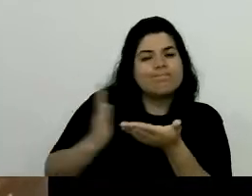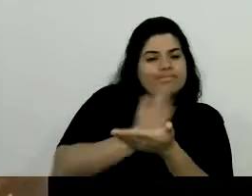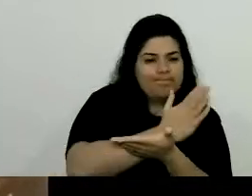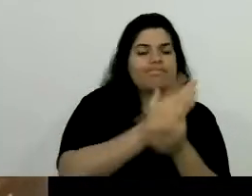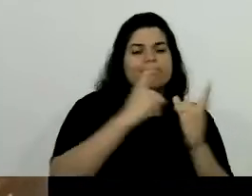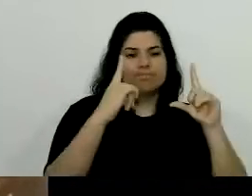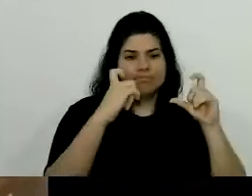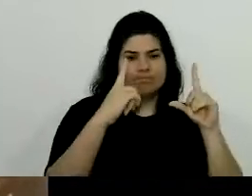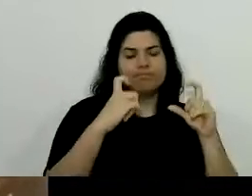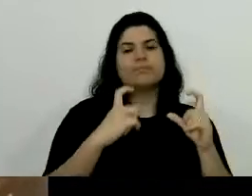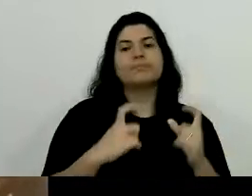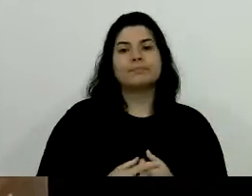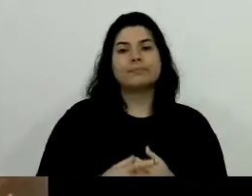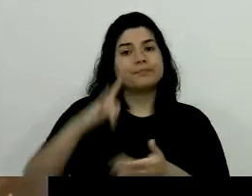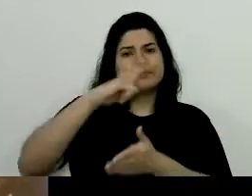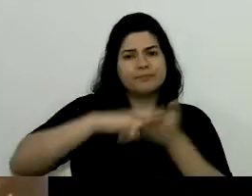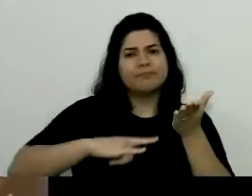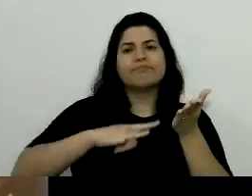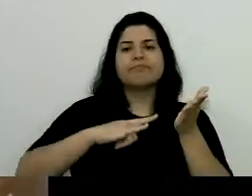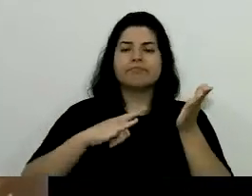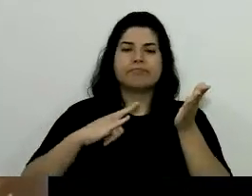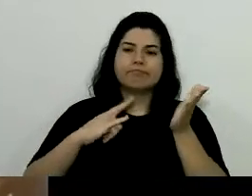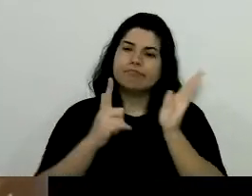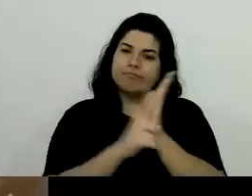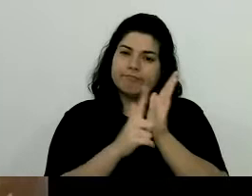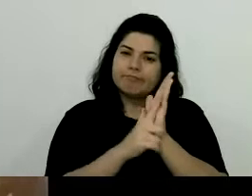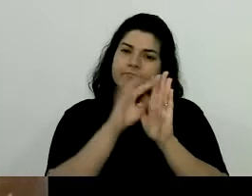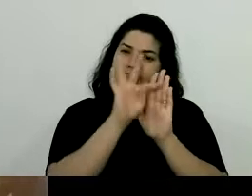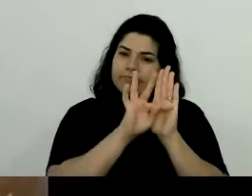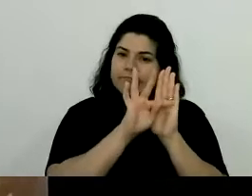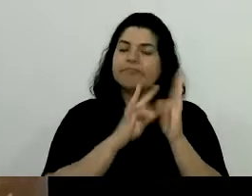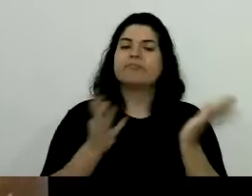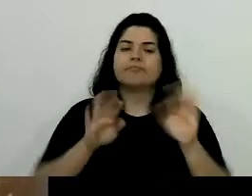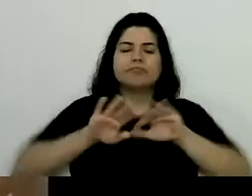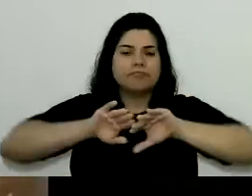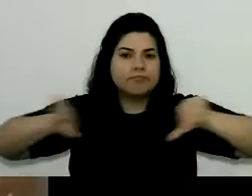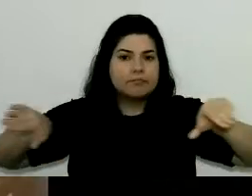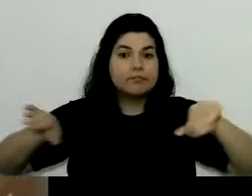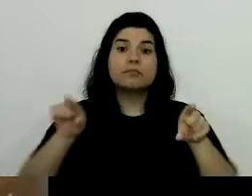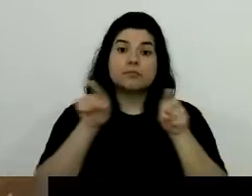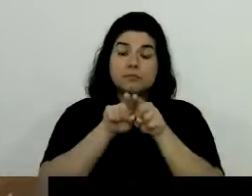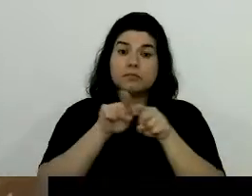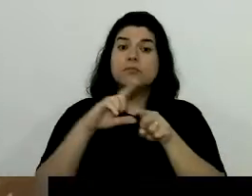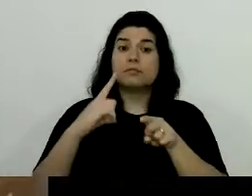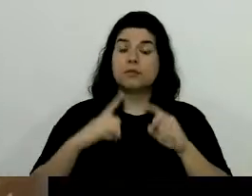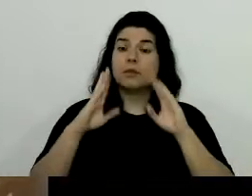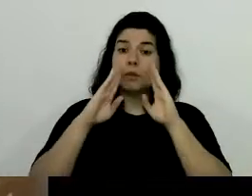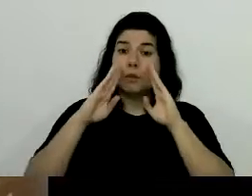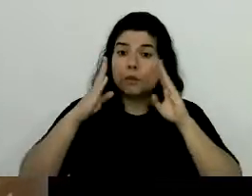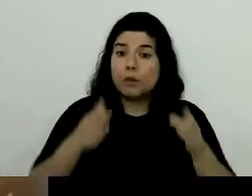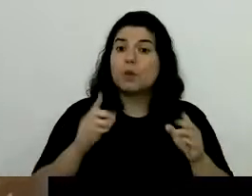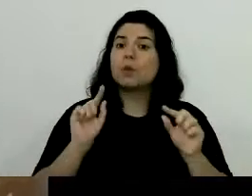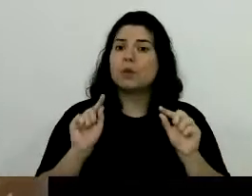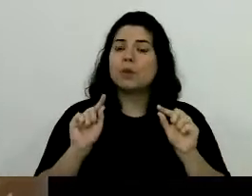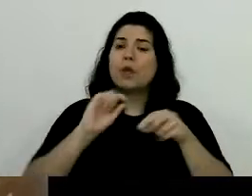levada para os documentos tradicionais, os documentos textuais. É dessa época também investimentos focados muito na identificação dos